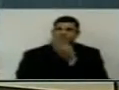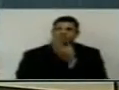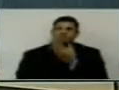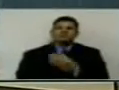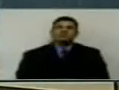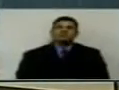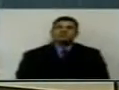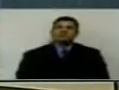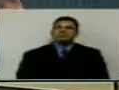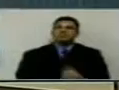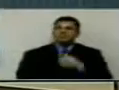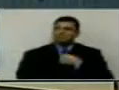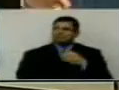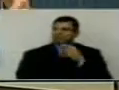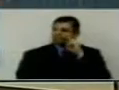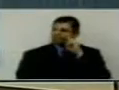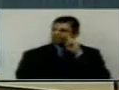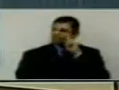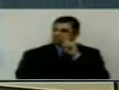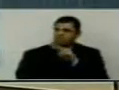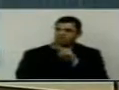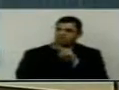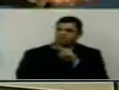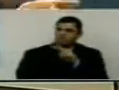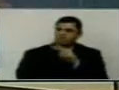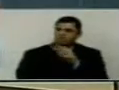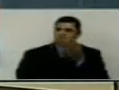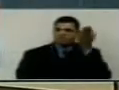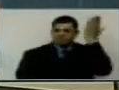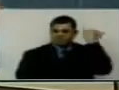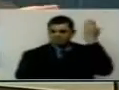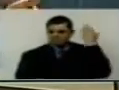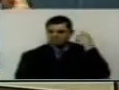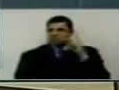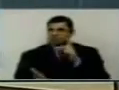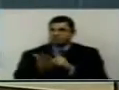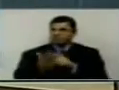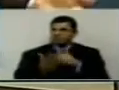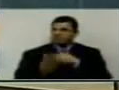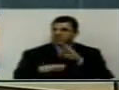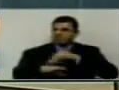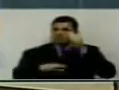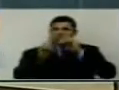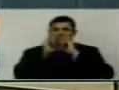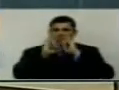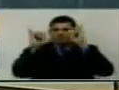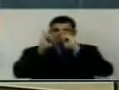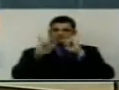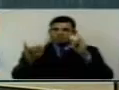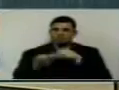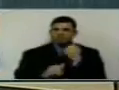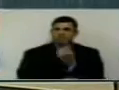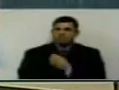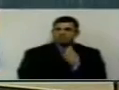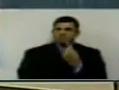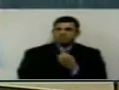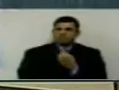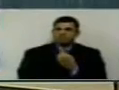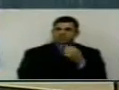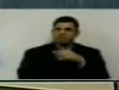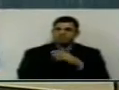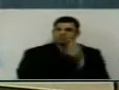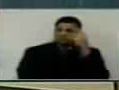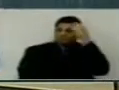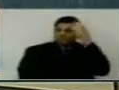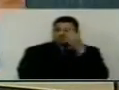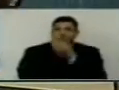E eu olho, os tempos são outros, né? Eles têm muito mais informações do que nós. Eles se acham muito